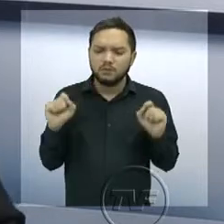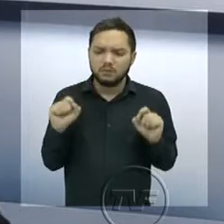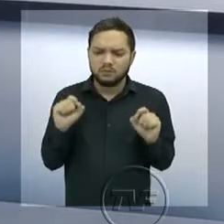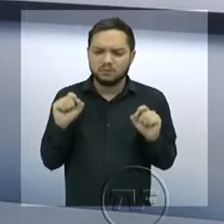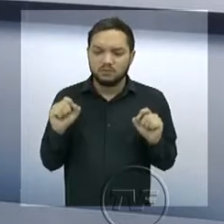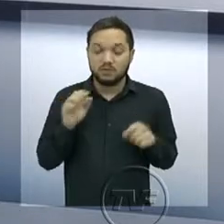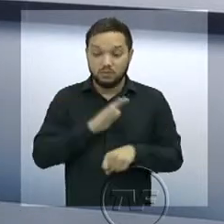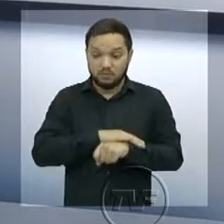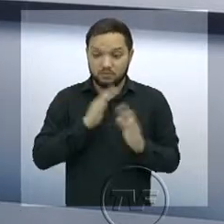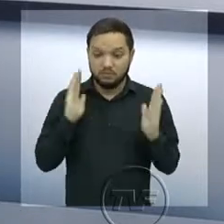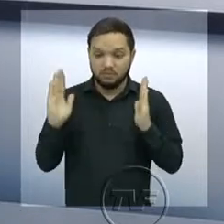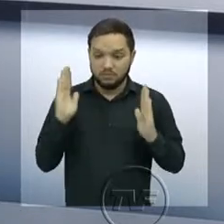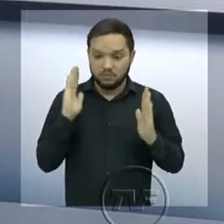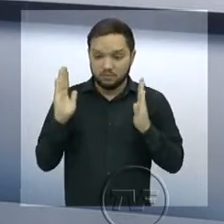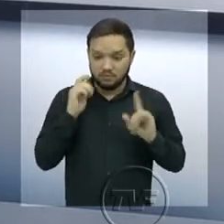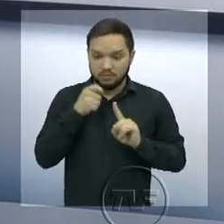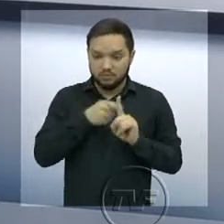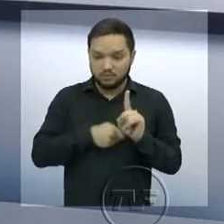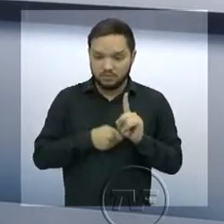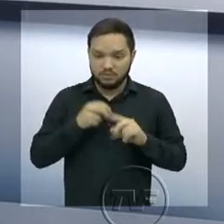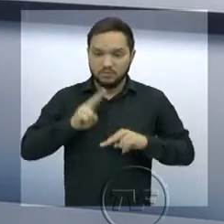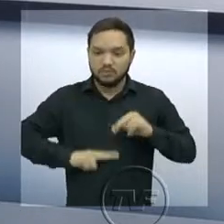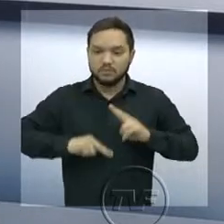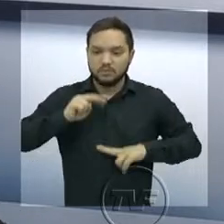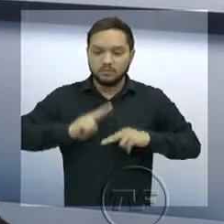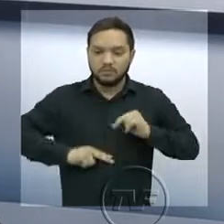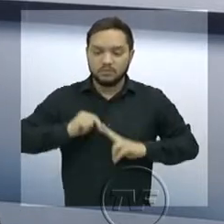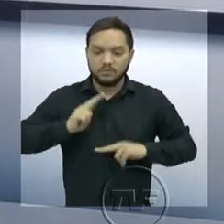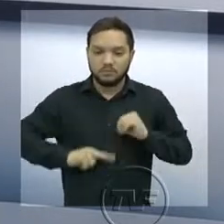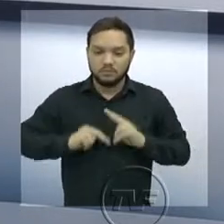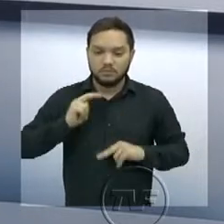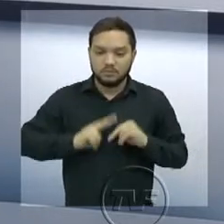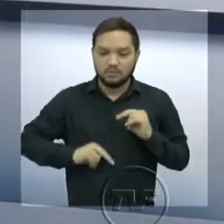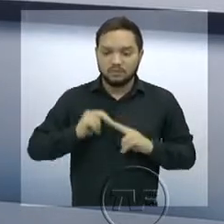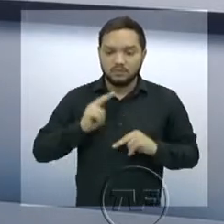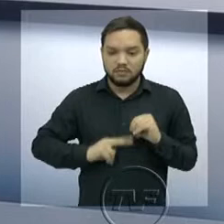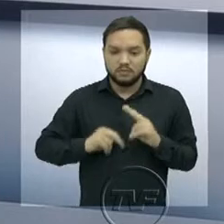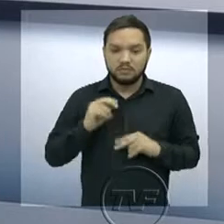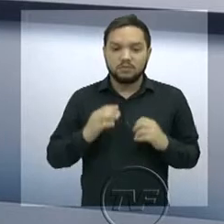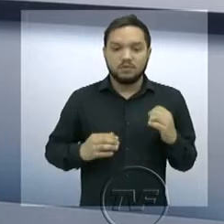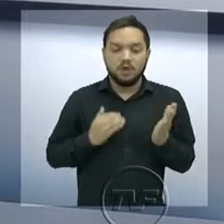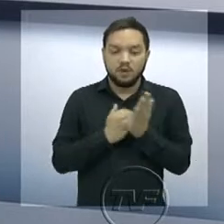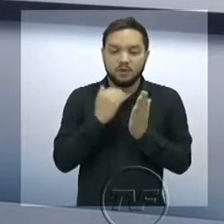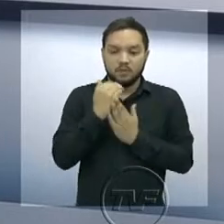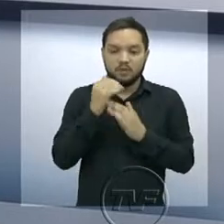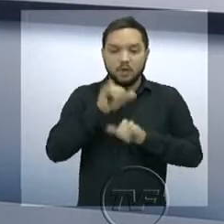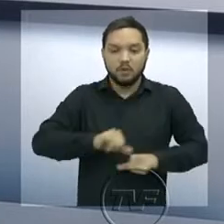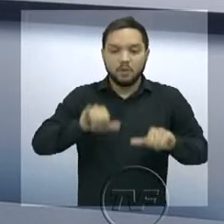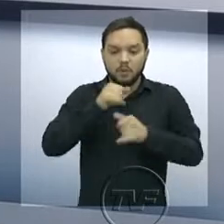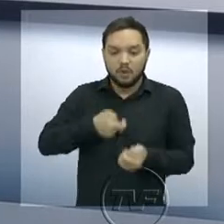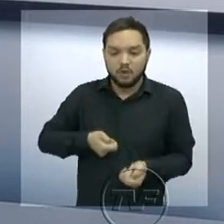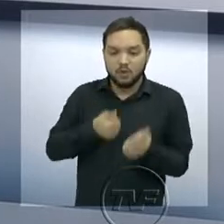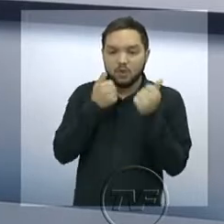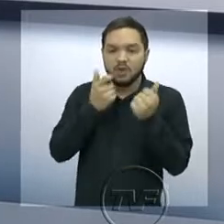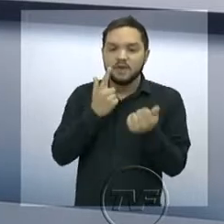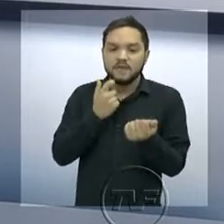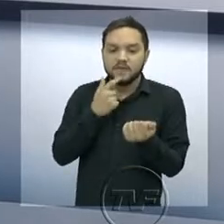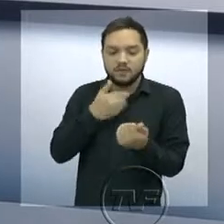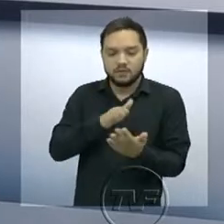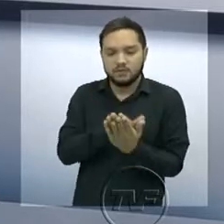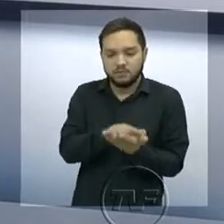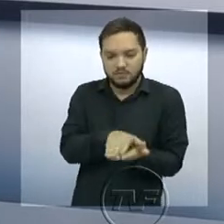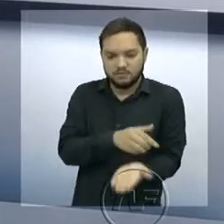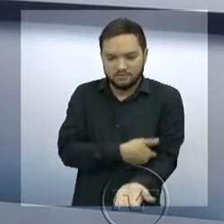este período, né, do mês de junho é fortalecida a campanha para doação de sangue.